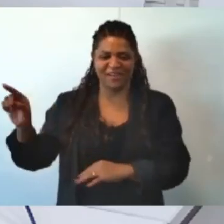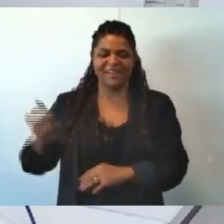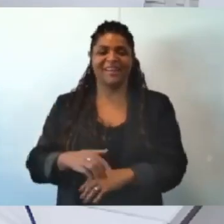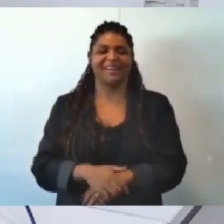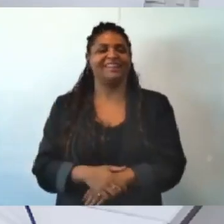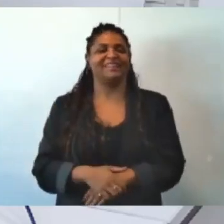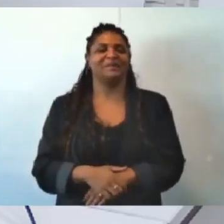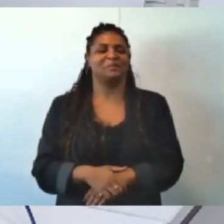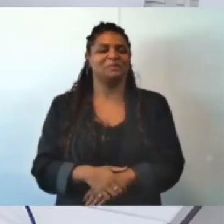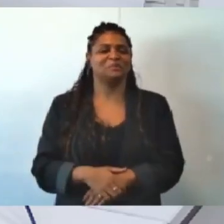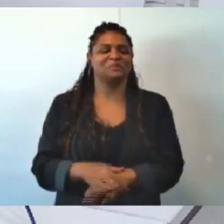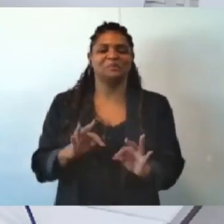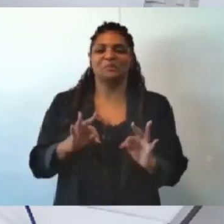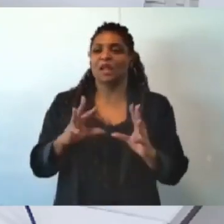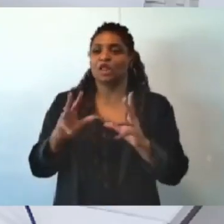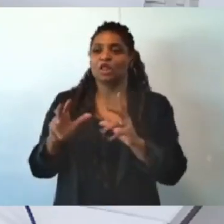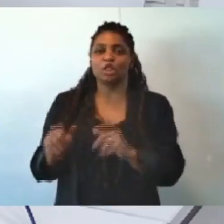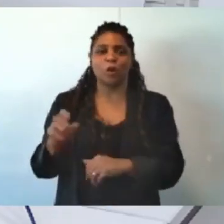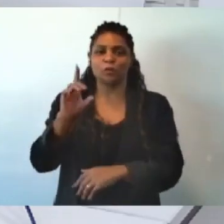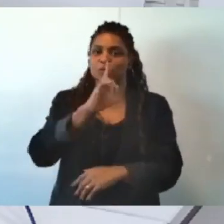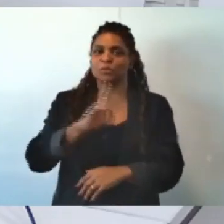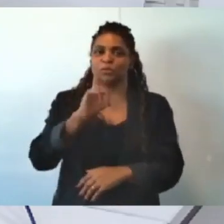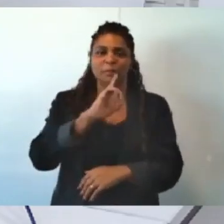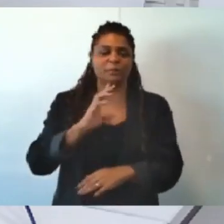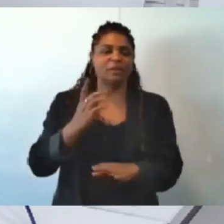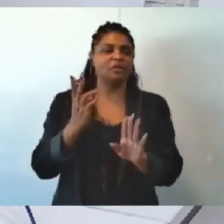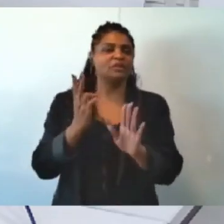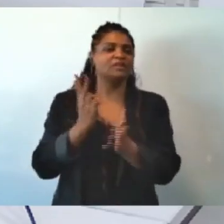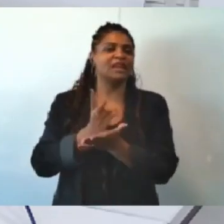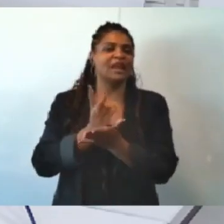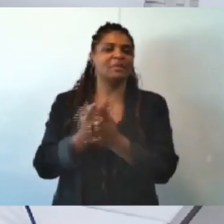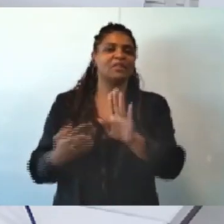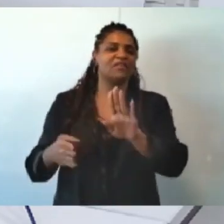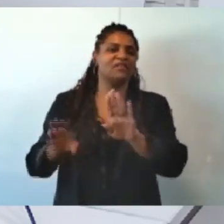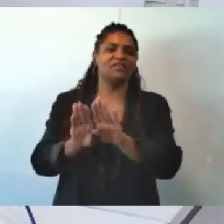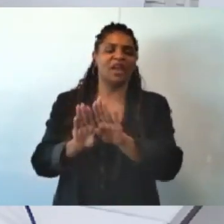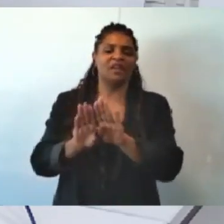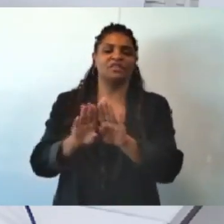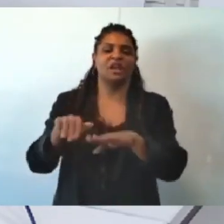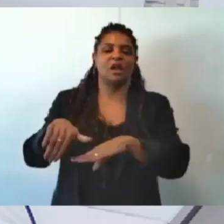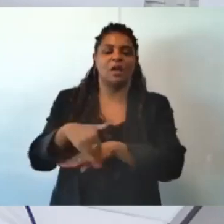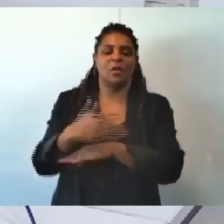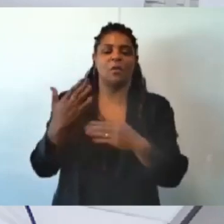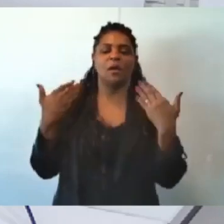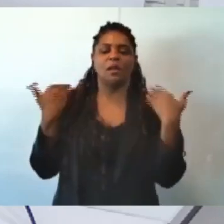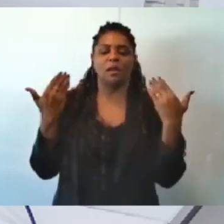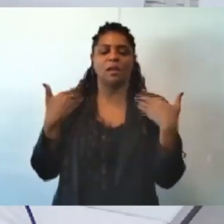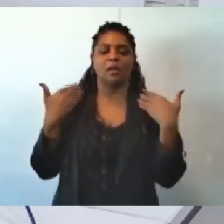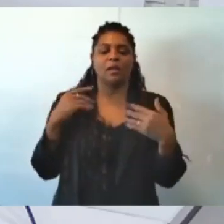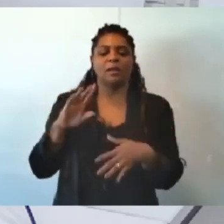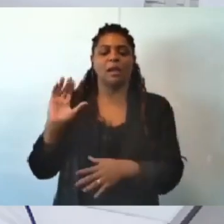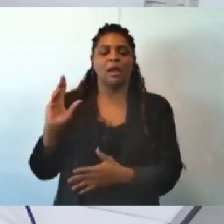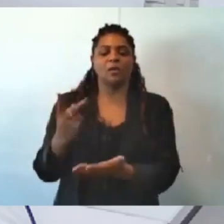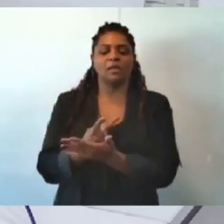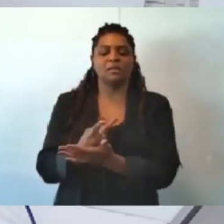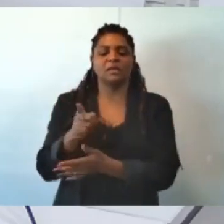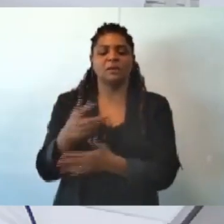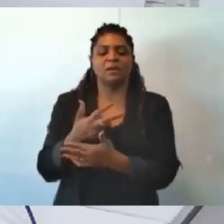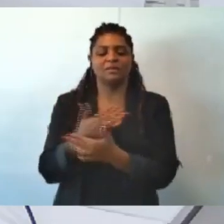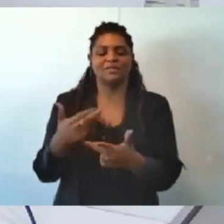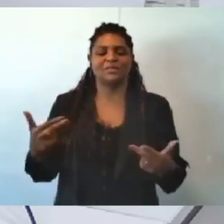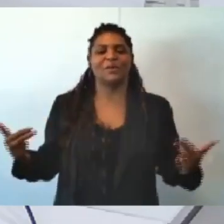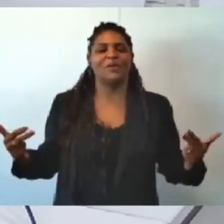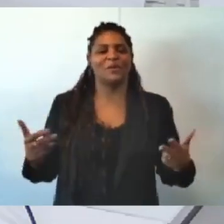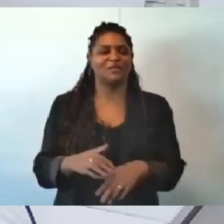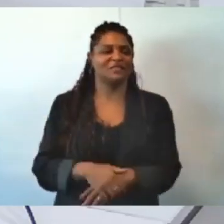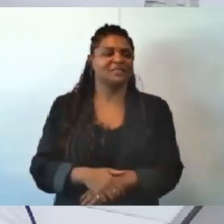todo domingo fecha lá para a rua de lazer, entendeu? E acontecendo essas coisas, esse recorte que